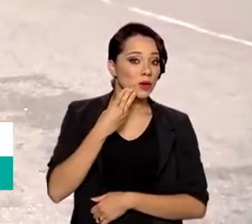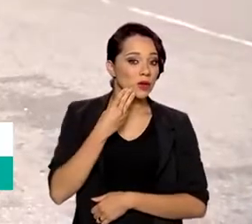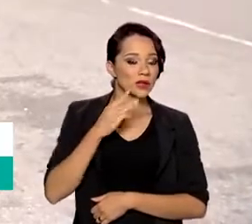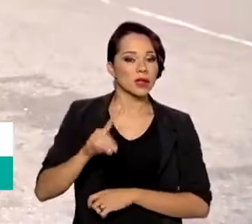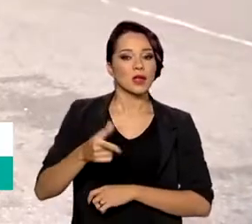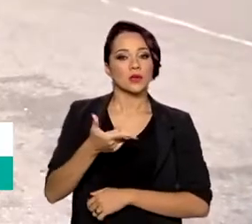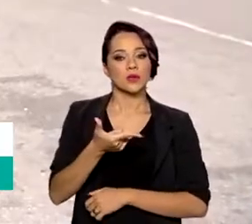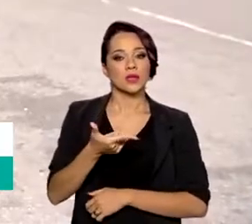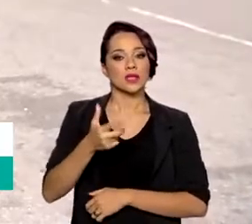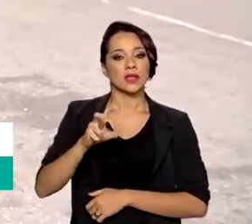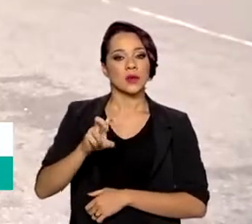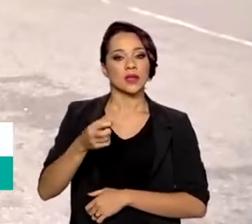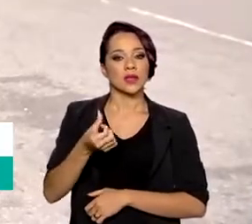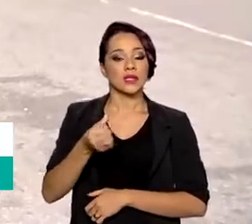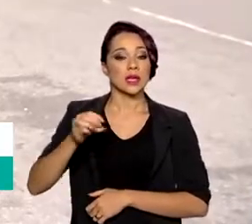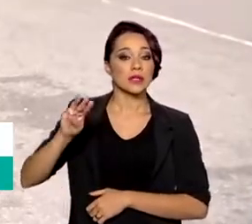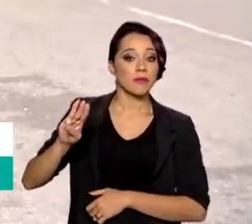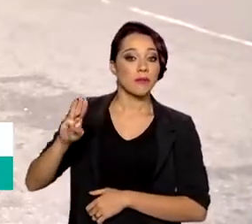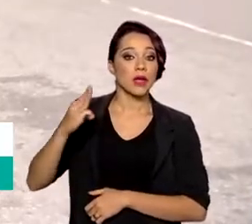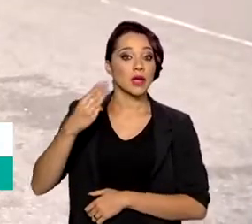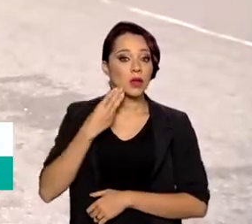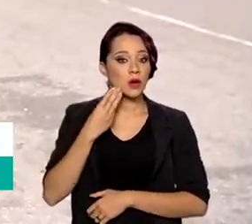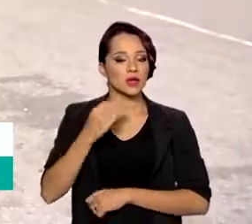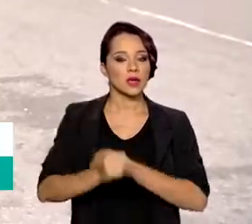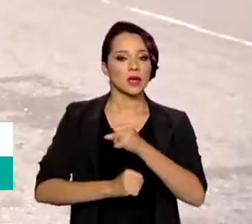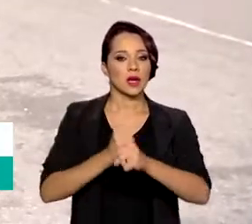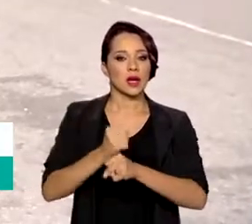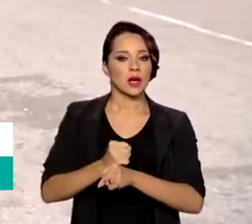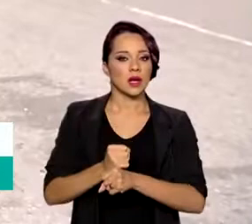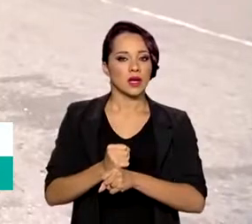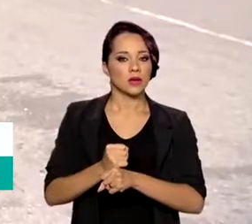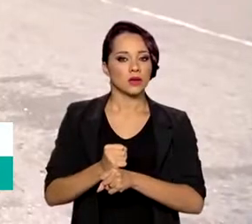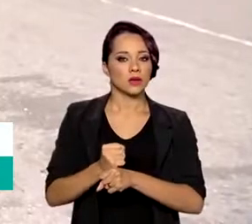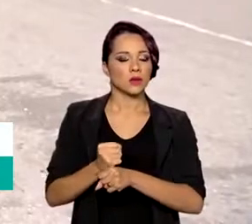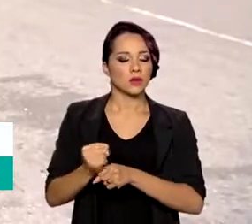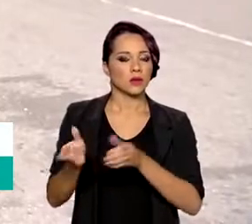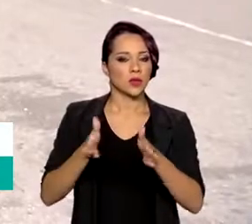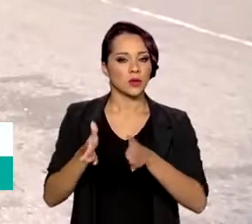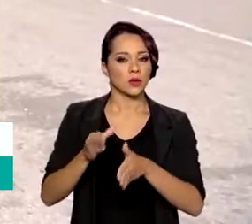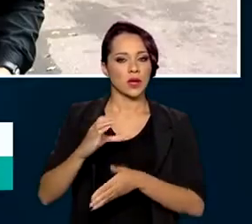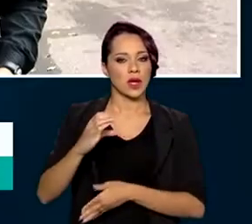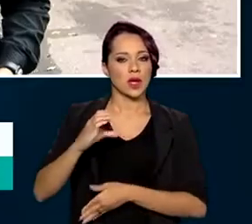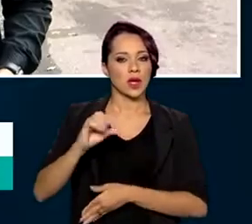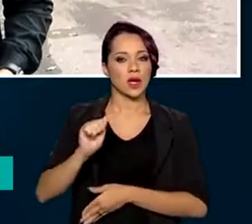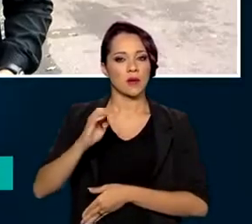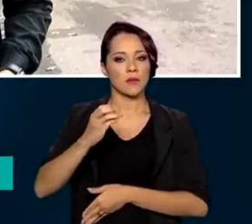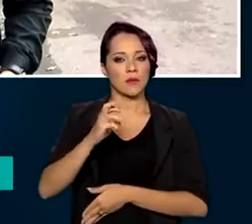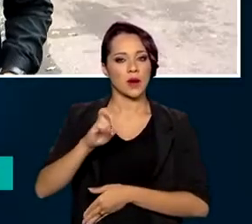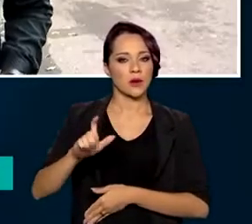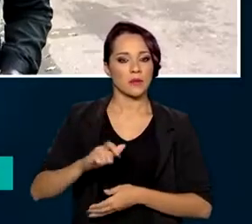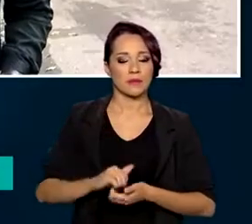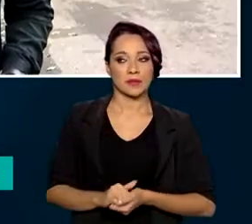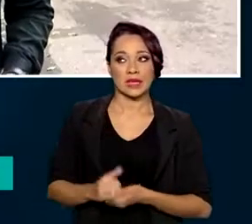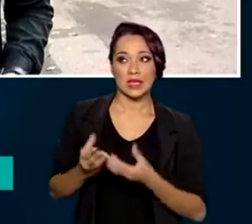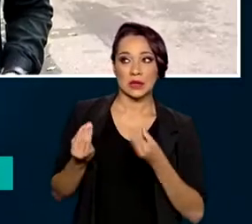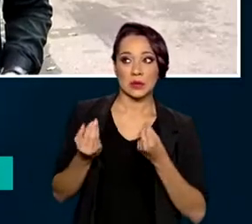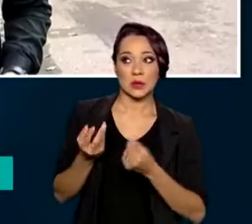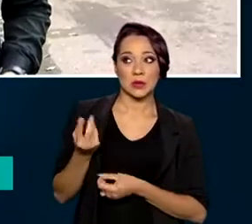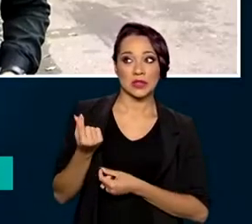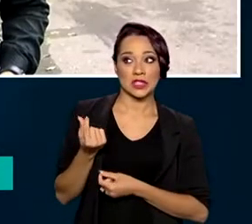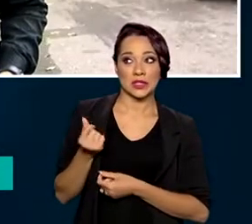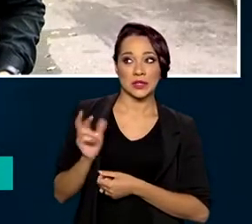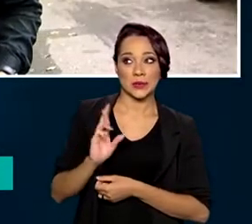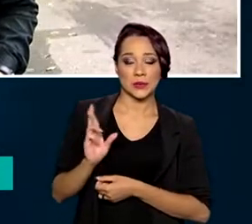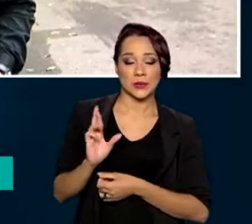para 256 milhões durante o segundo mandato de Cabral. Volto com vocês no estúdio. Na verdade, são muitas cifras, não é isso,